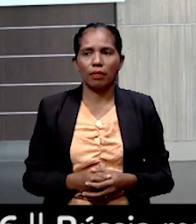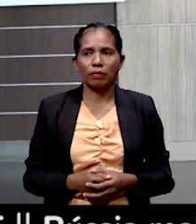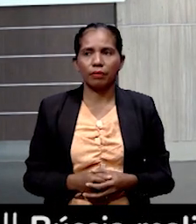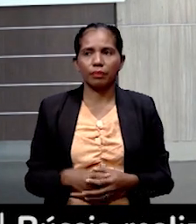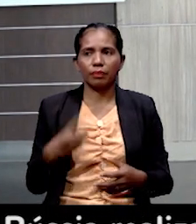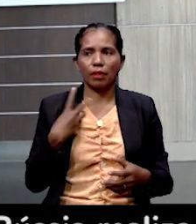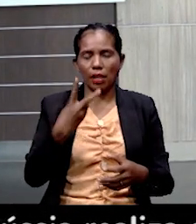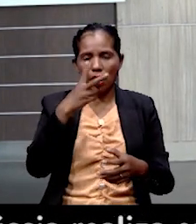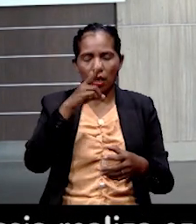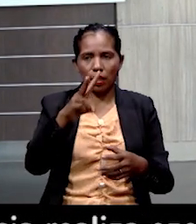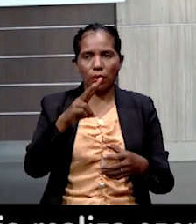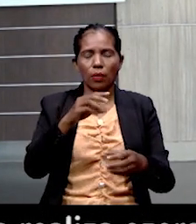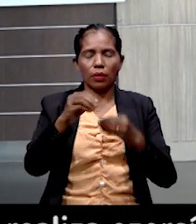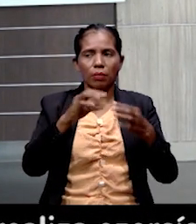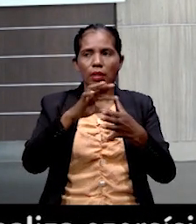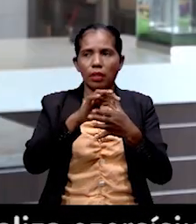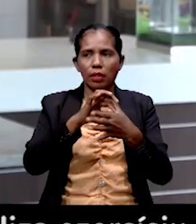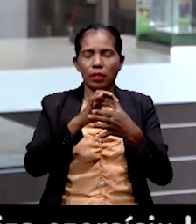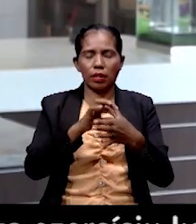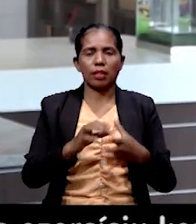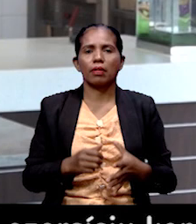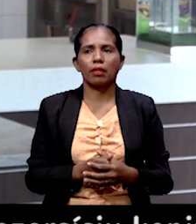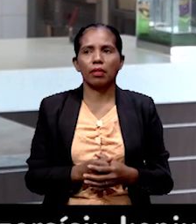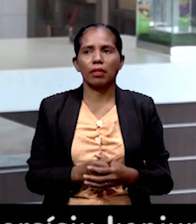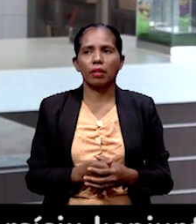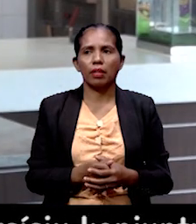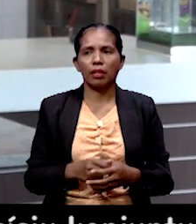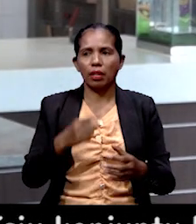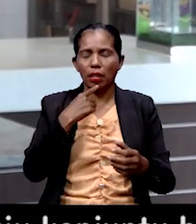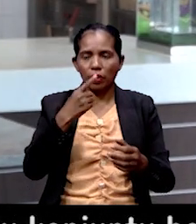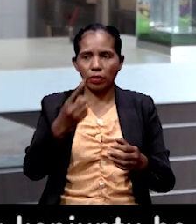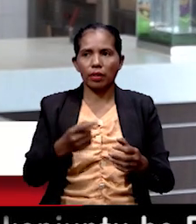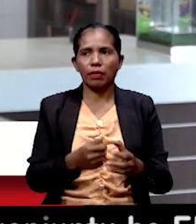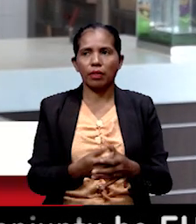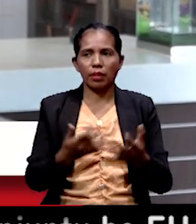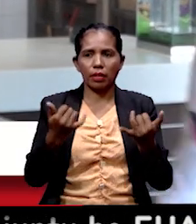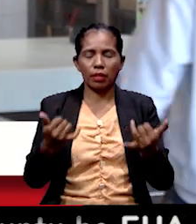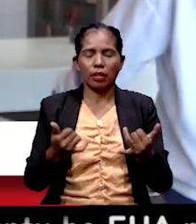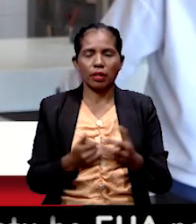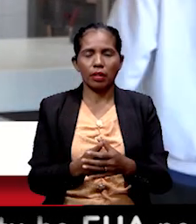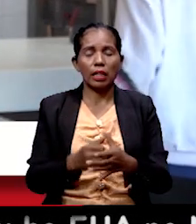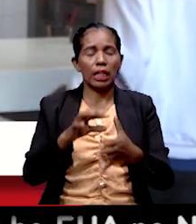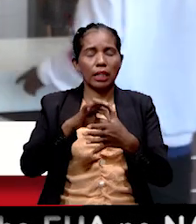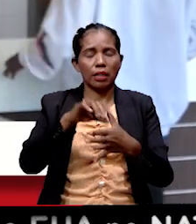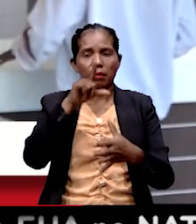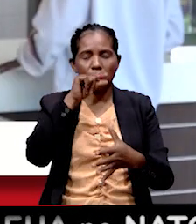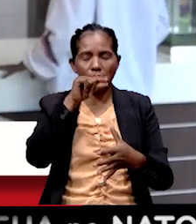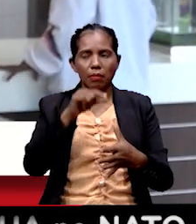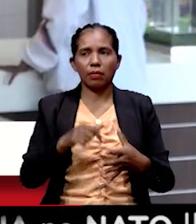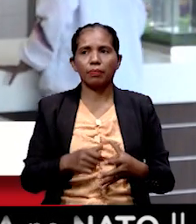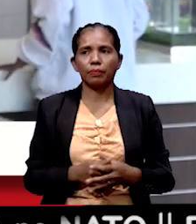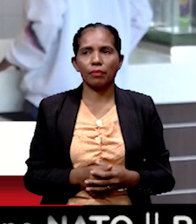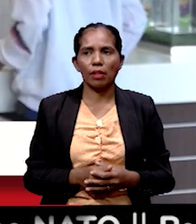banang manu, e né, com a ia data limitação, mas vê ato dia de kata, ia né, chicken né, ami fang né, kata